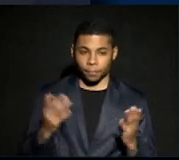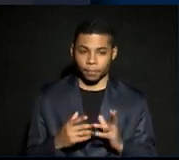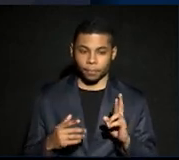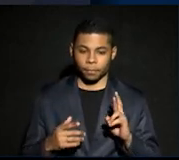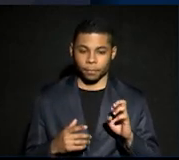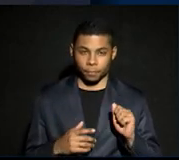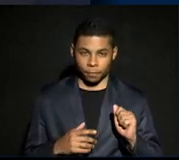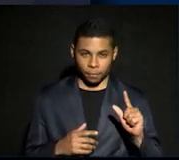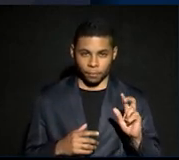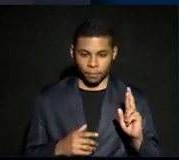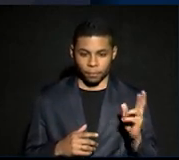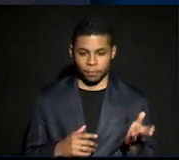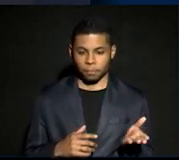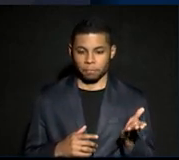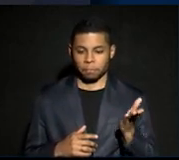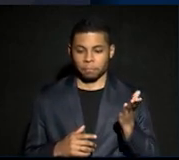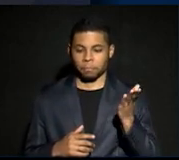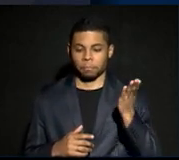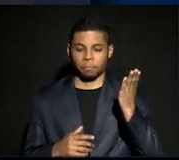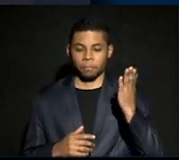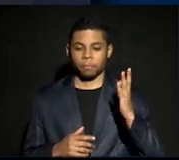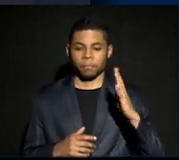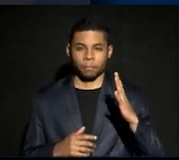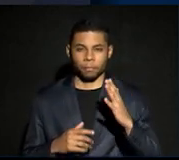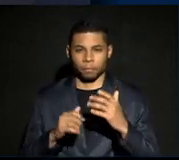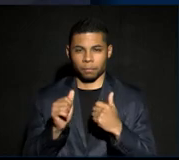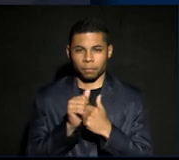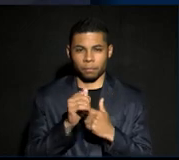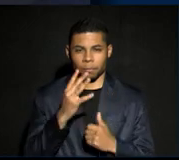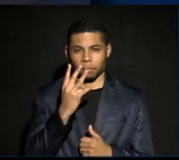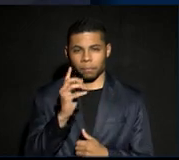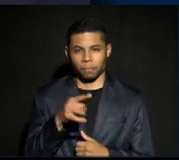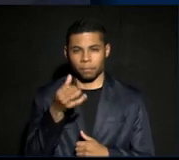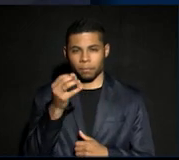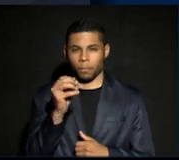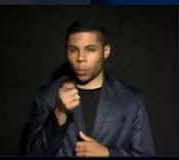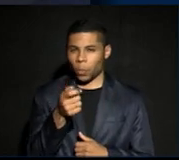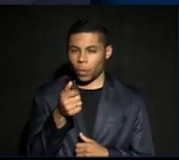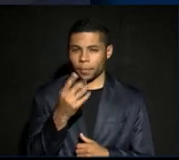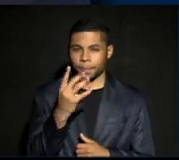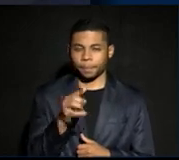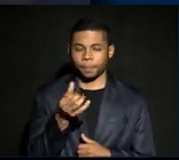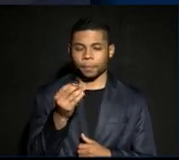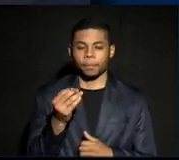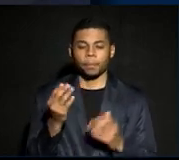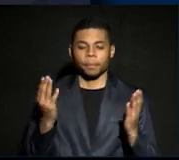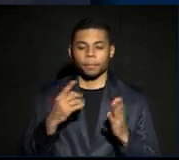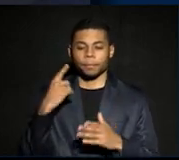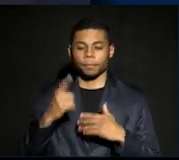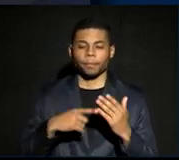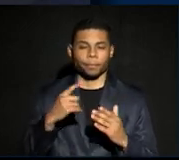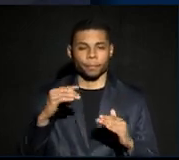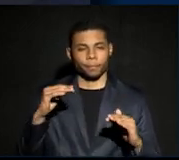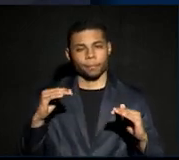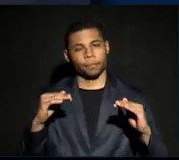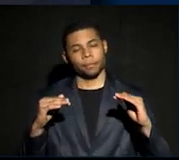do real, eu acho que chegou a bater aí, muito próximo de R$ 4,60, e agora e depois teve uma